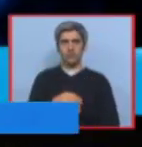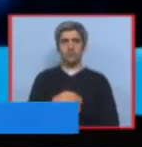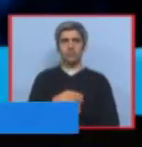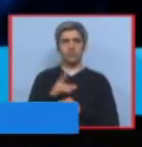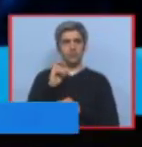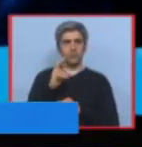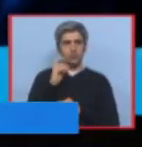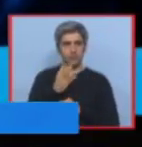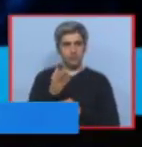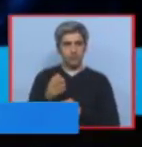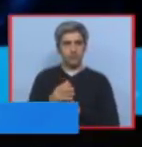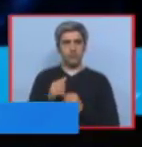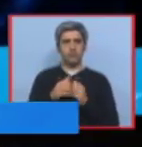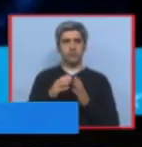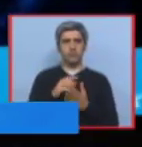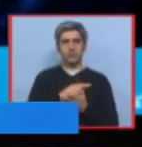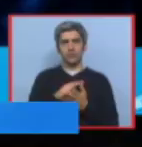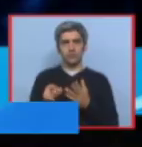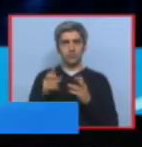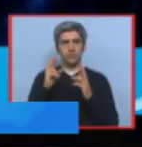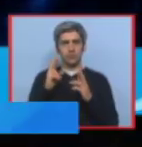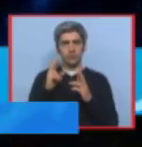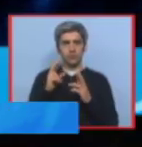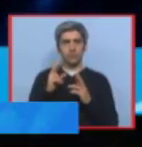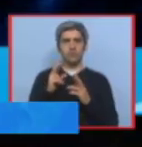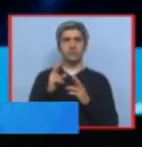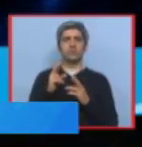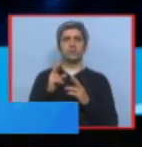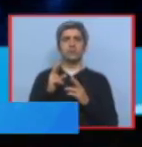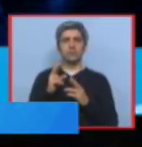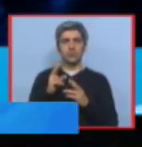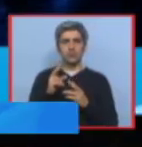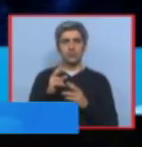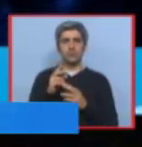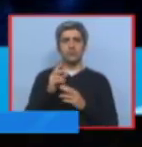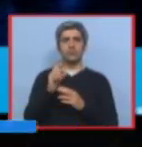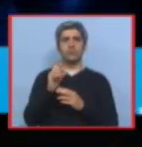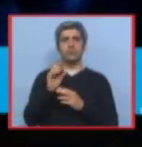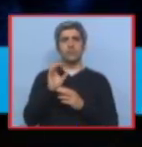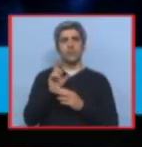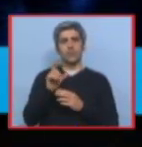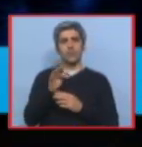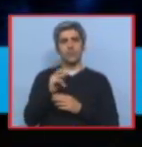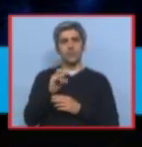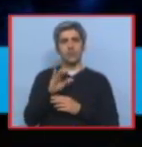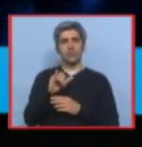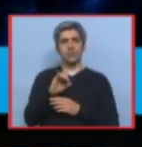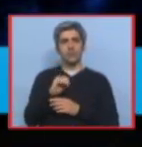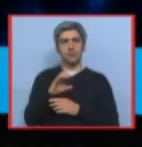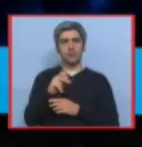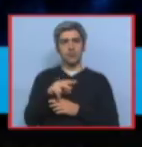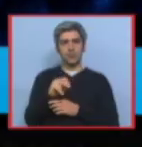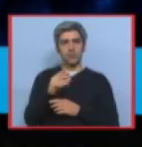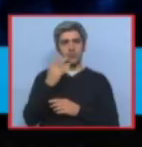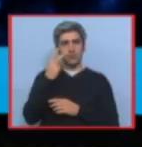nos escuta e a todos desejar, digamos, ao estilo franciscano, que vivam paz